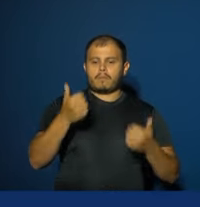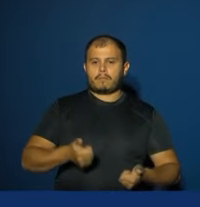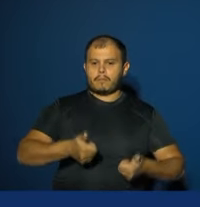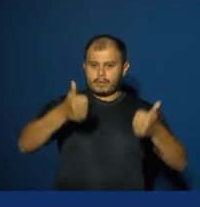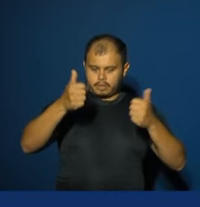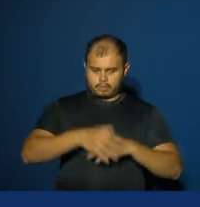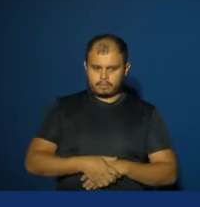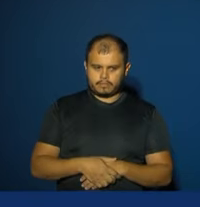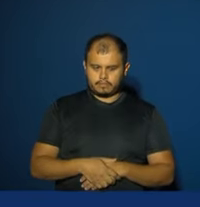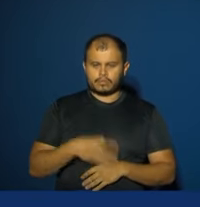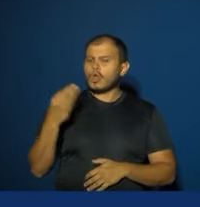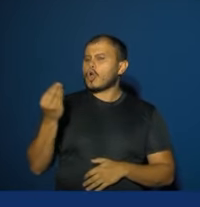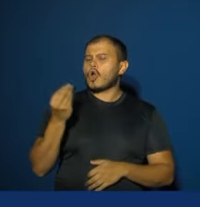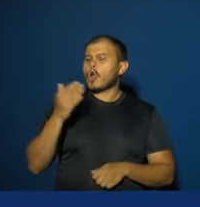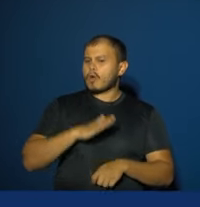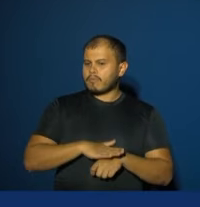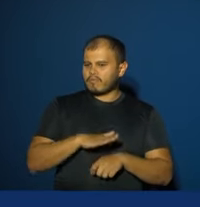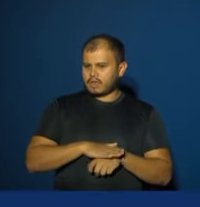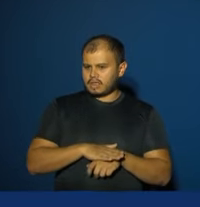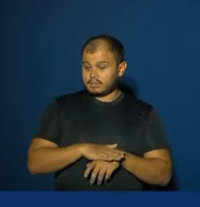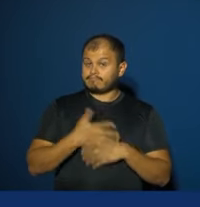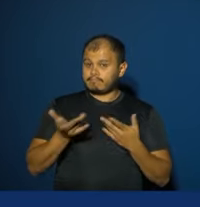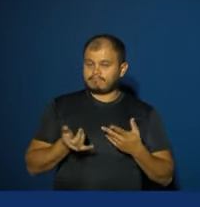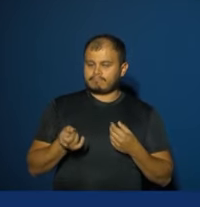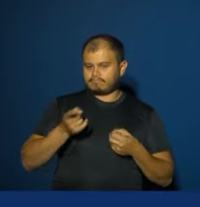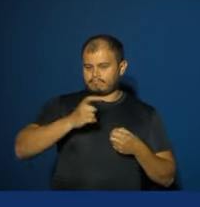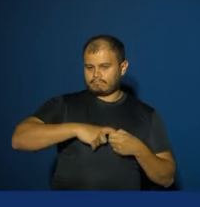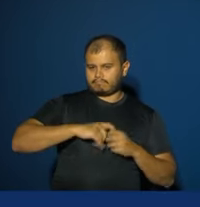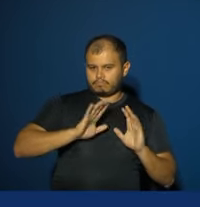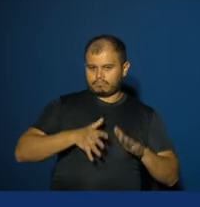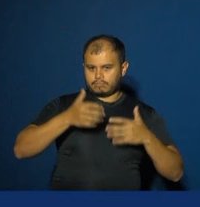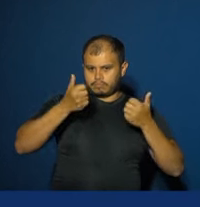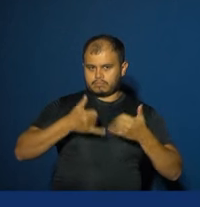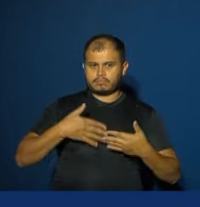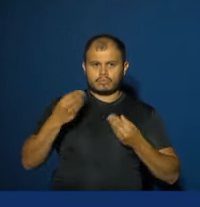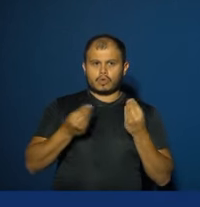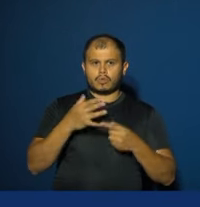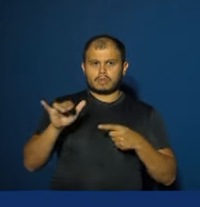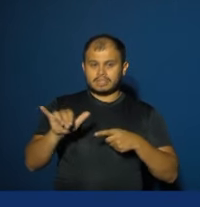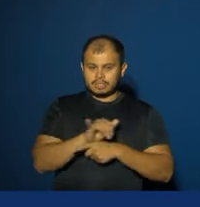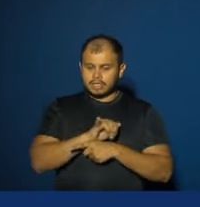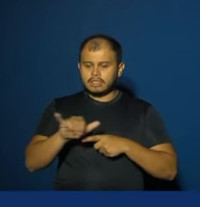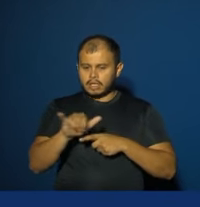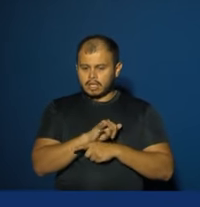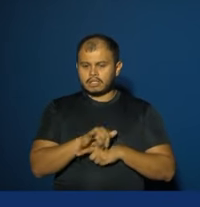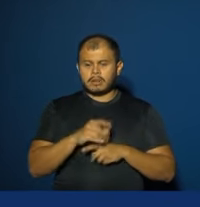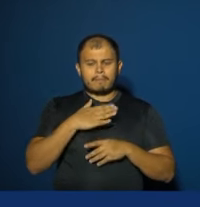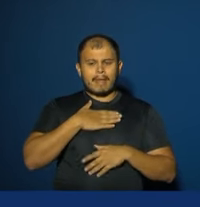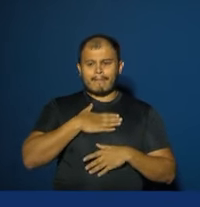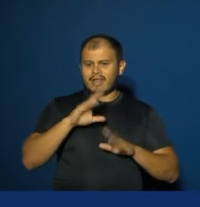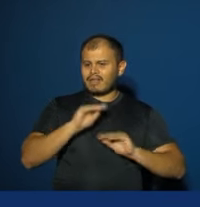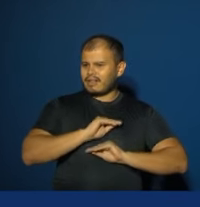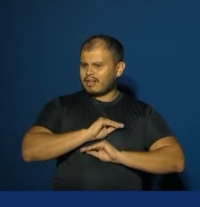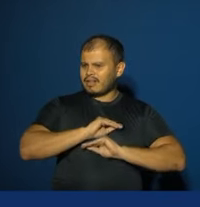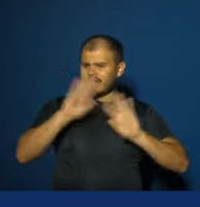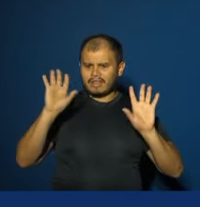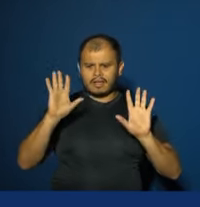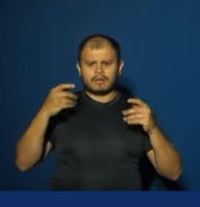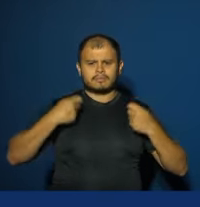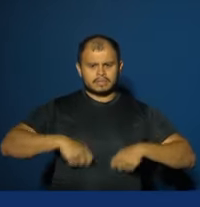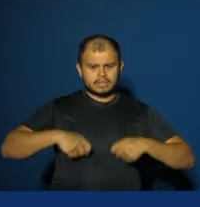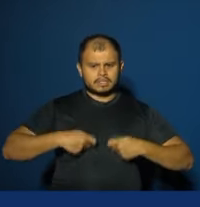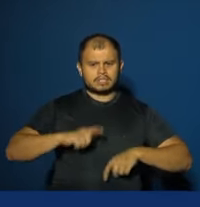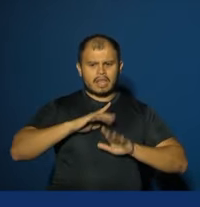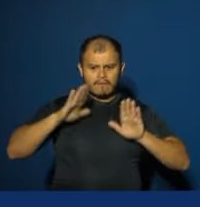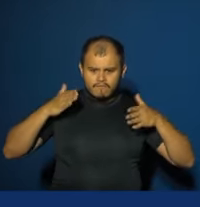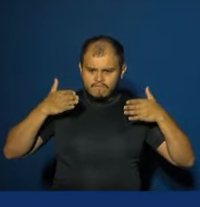como é que você faz isso né voltando aqui um pouquinho eh talvez pra estratégia né Então para mim muito claro né o central da